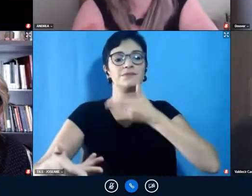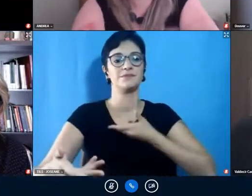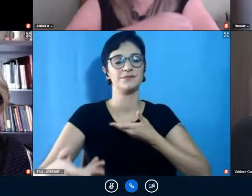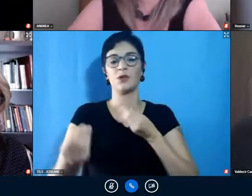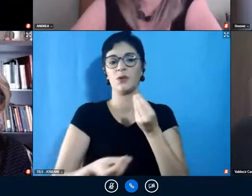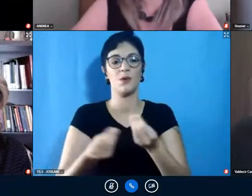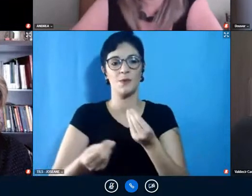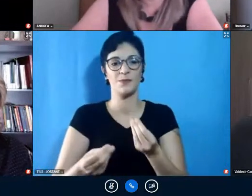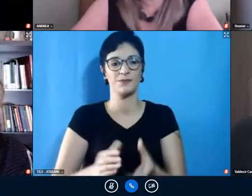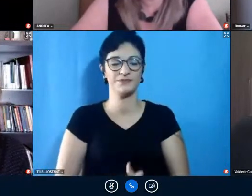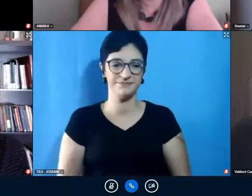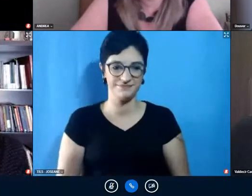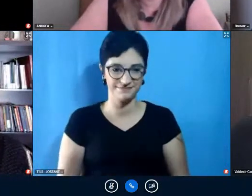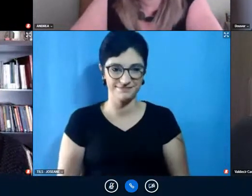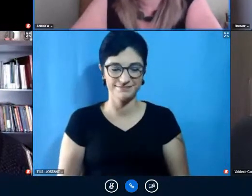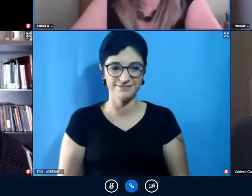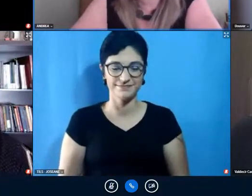R,